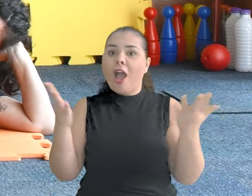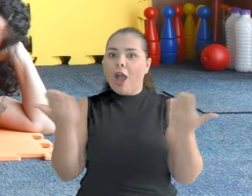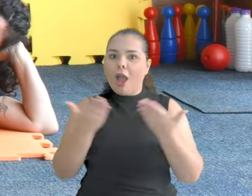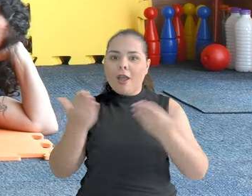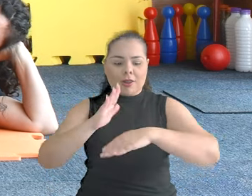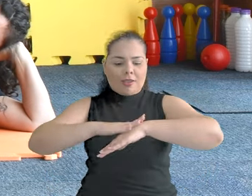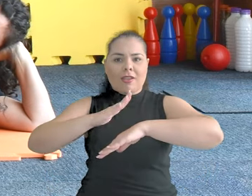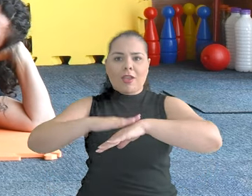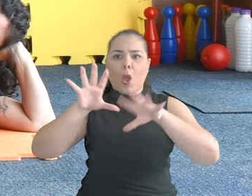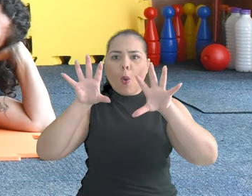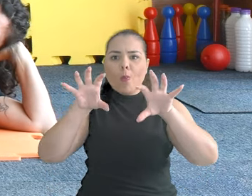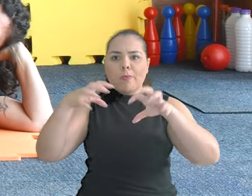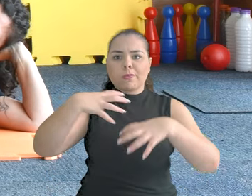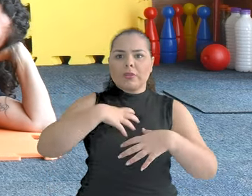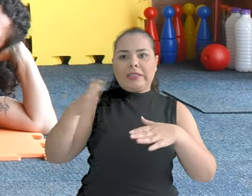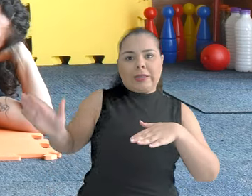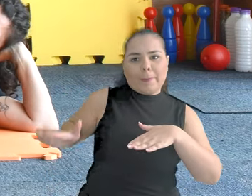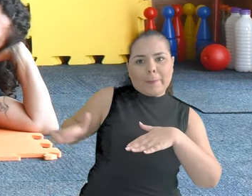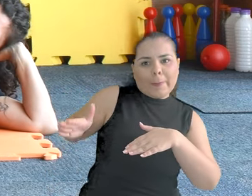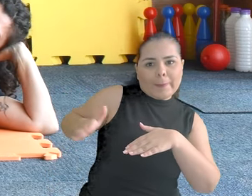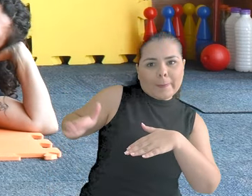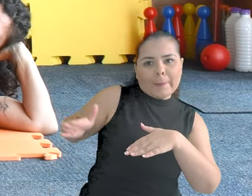E aí